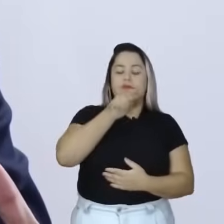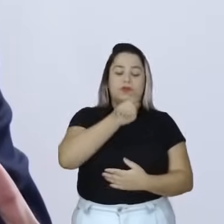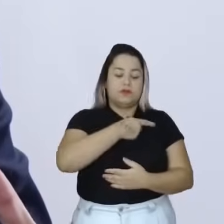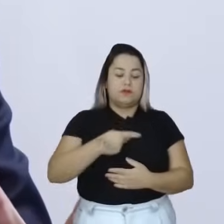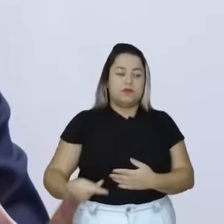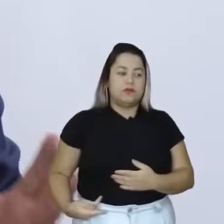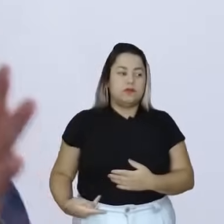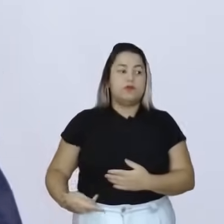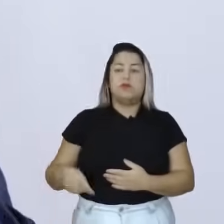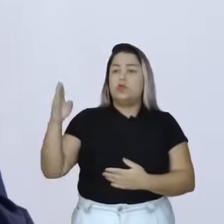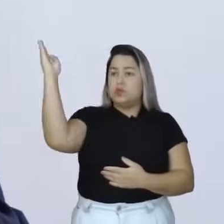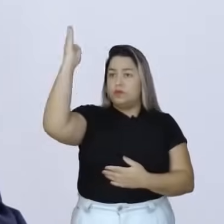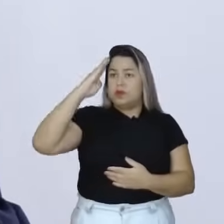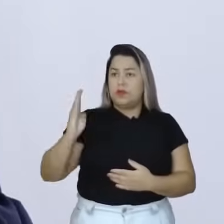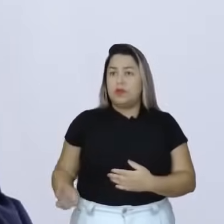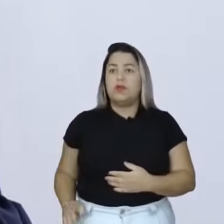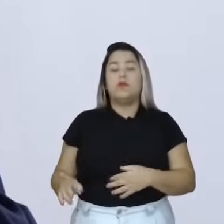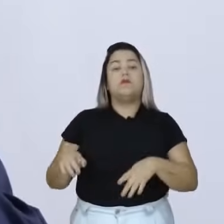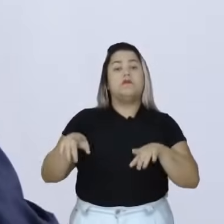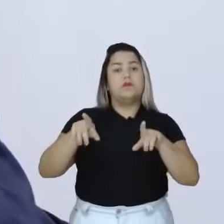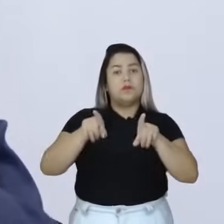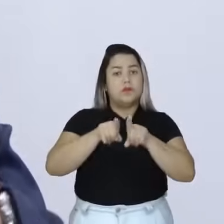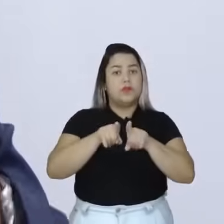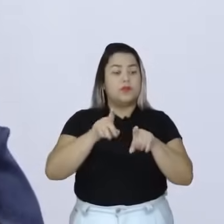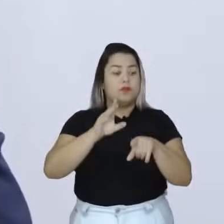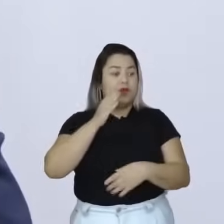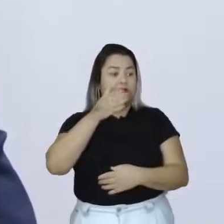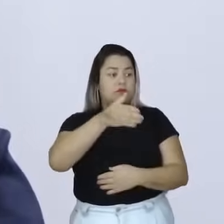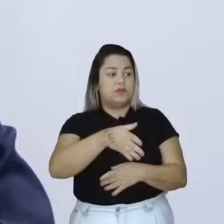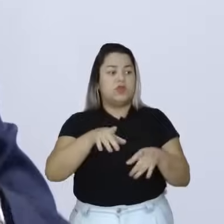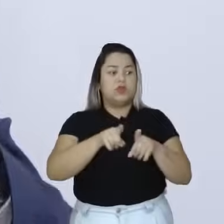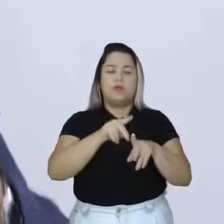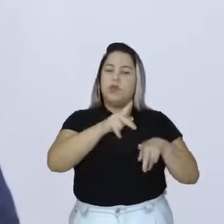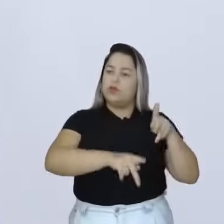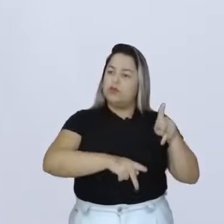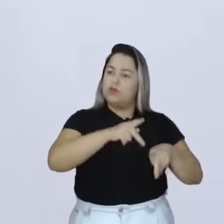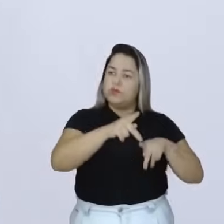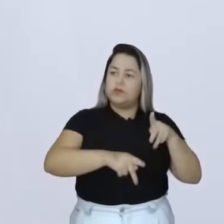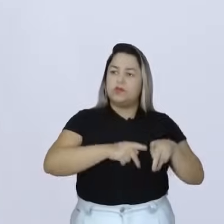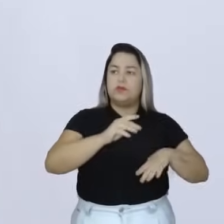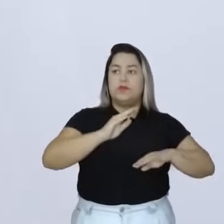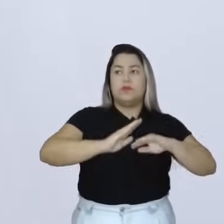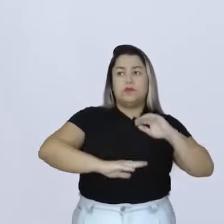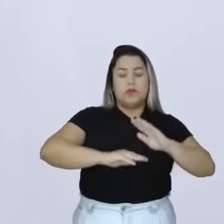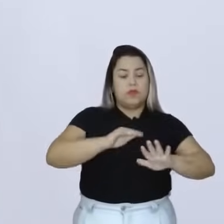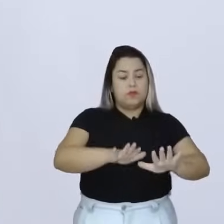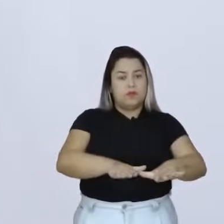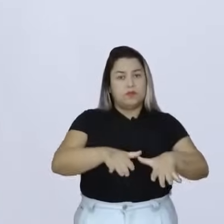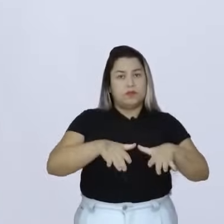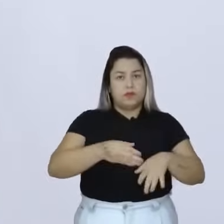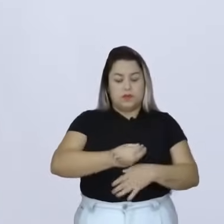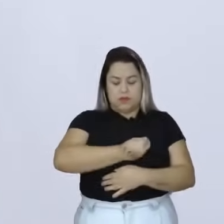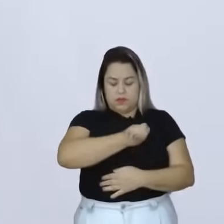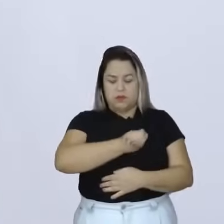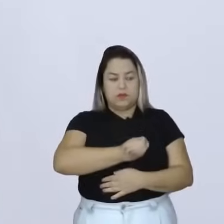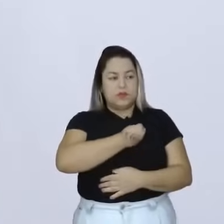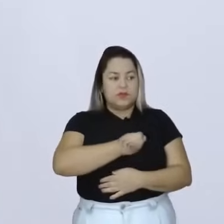da República, mais os mecanismos da participação direta do povo, seja nas plenárias presenciais, que